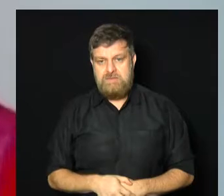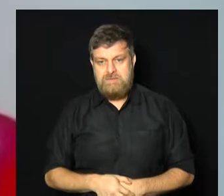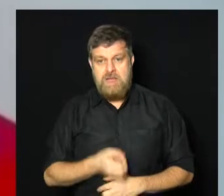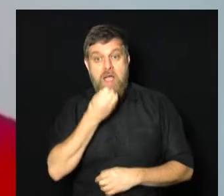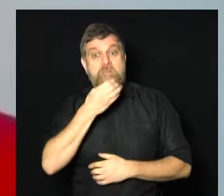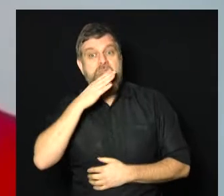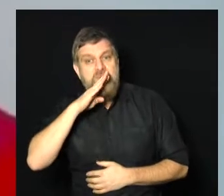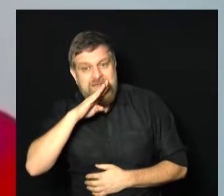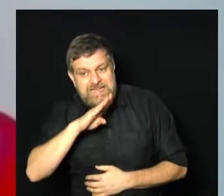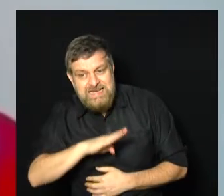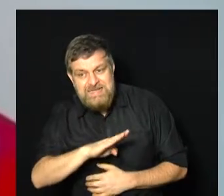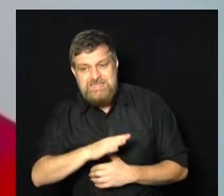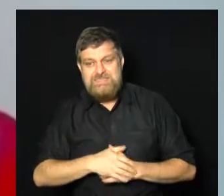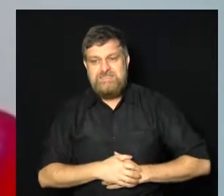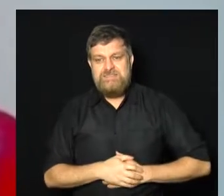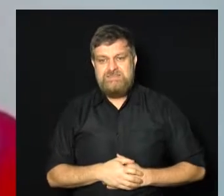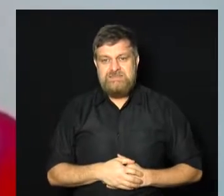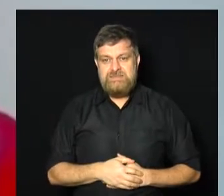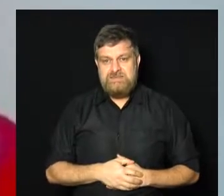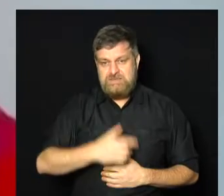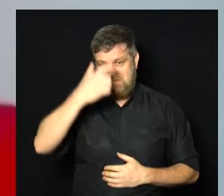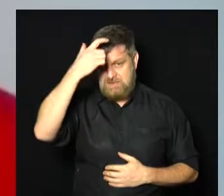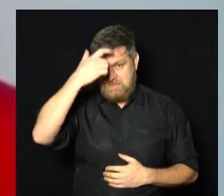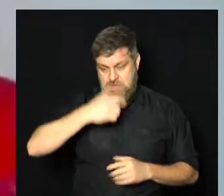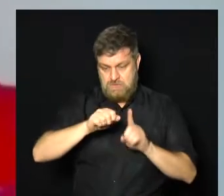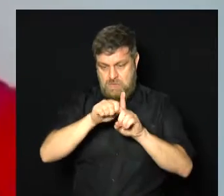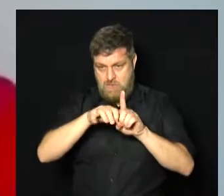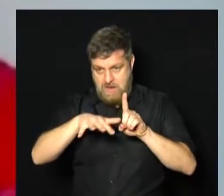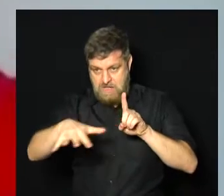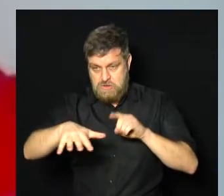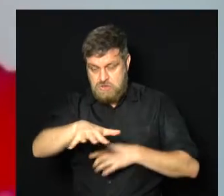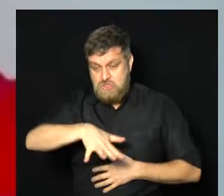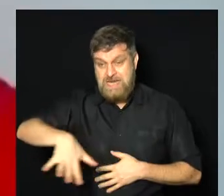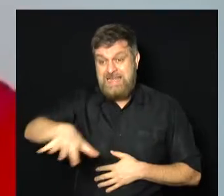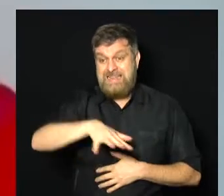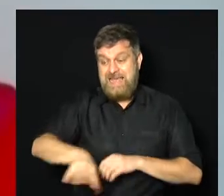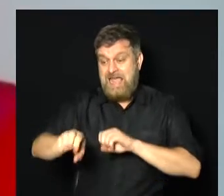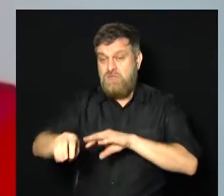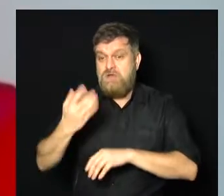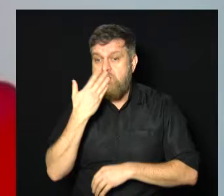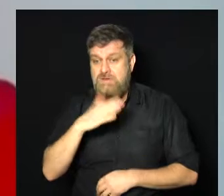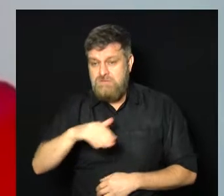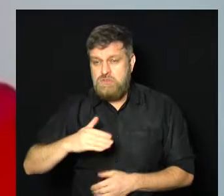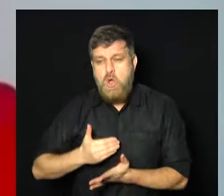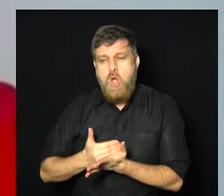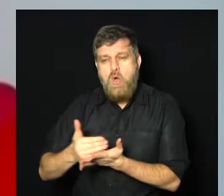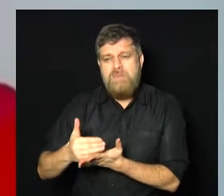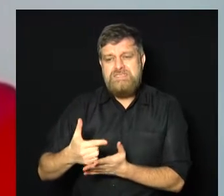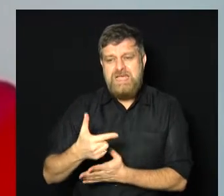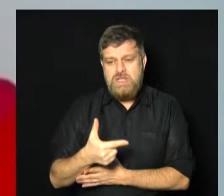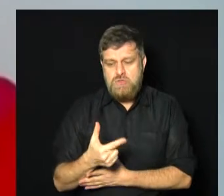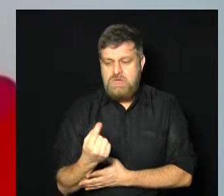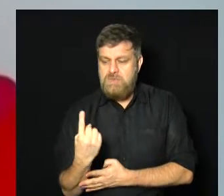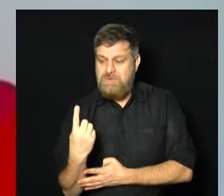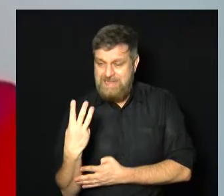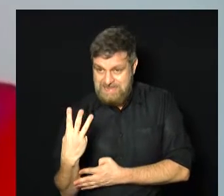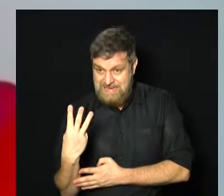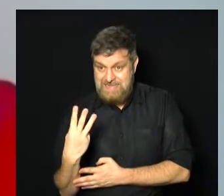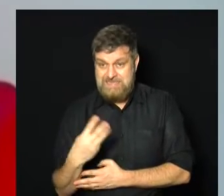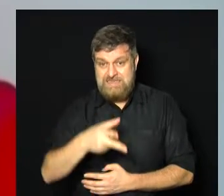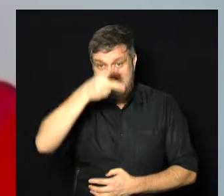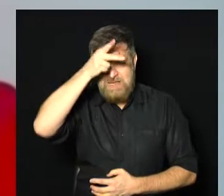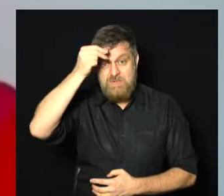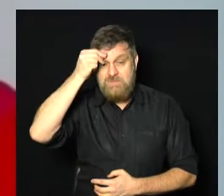tarde. Eu sou agente de educação infantil desde 2013, aqui na Prefeitura de Campinas, e como